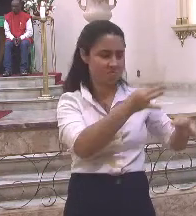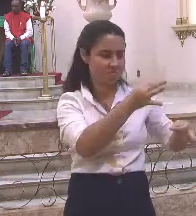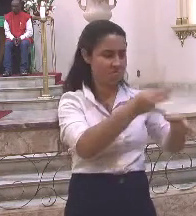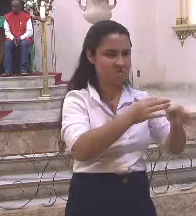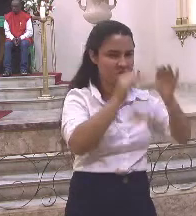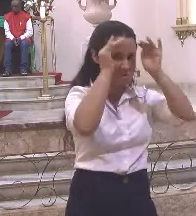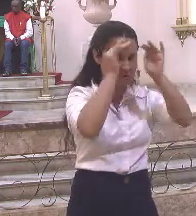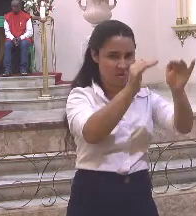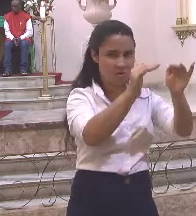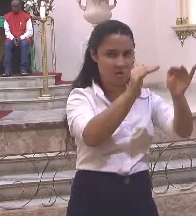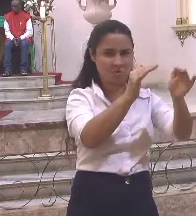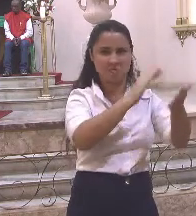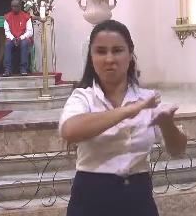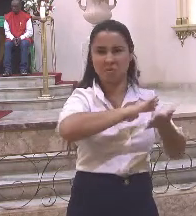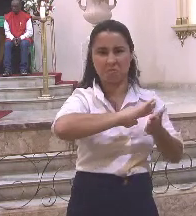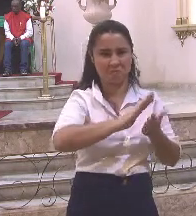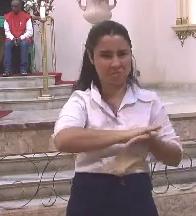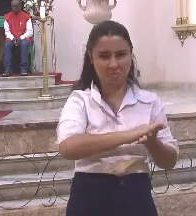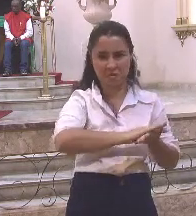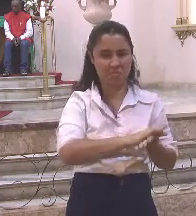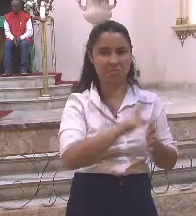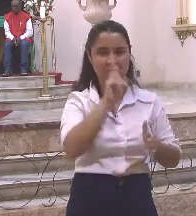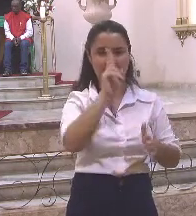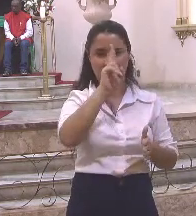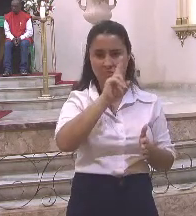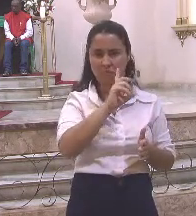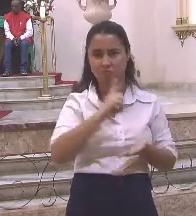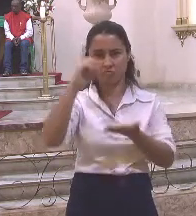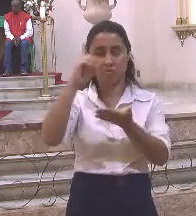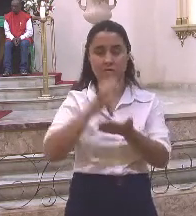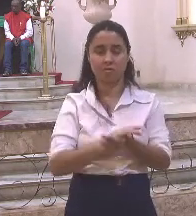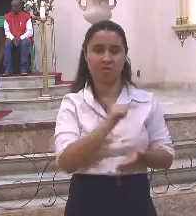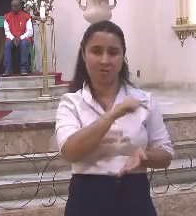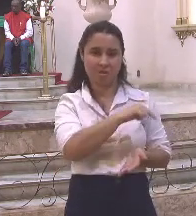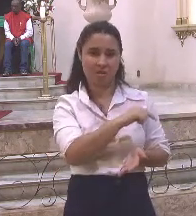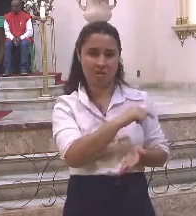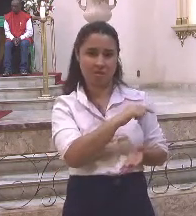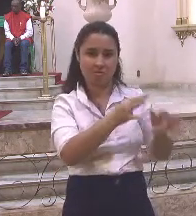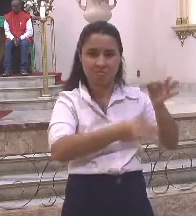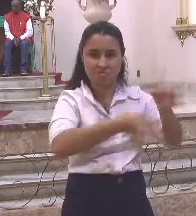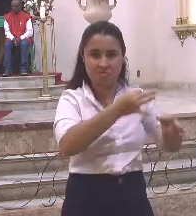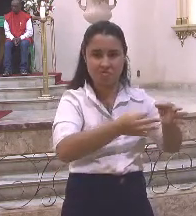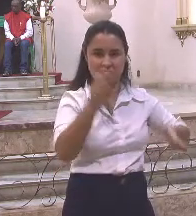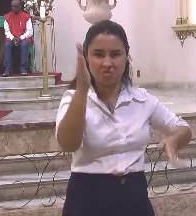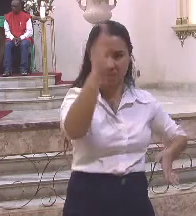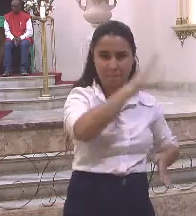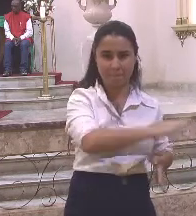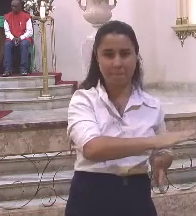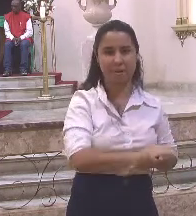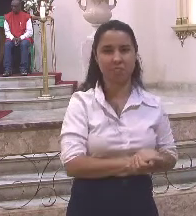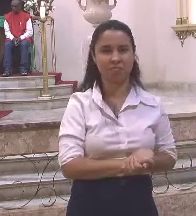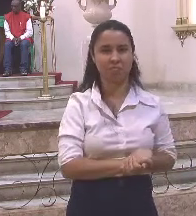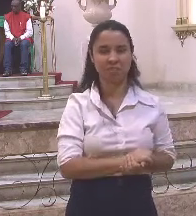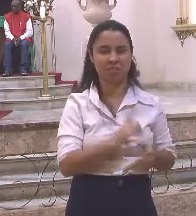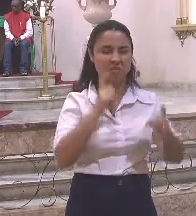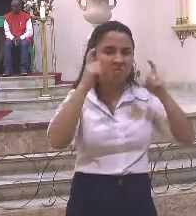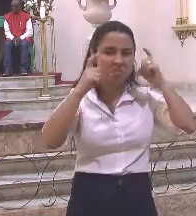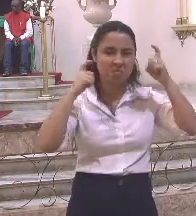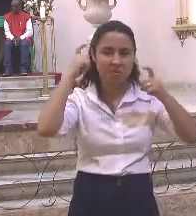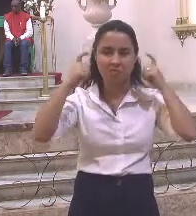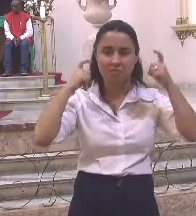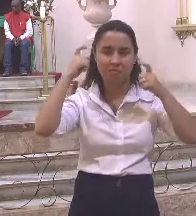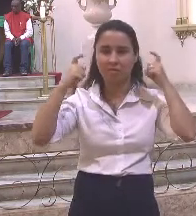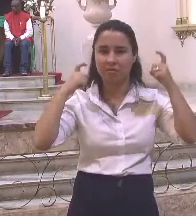isso significa que o juiz iníquo não se preocupava em fazer o que era